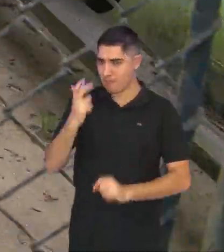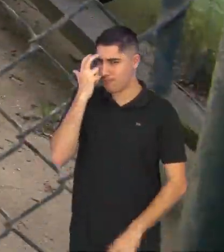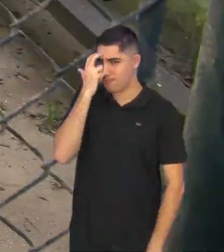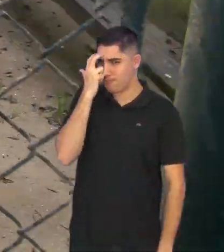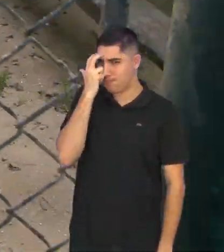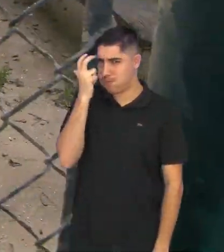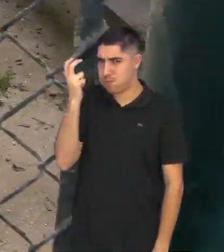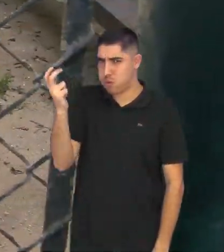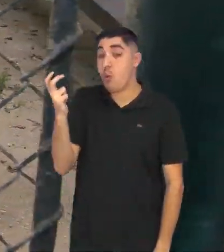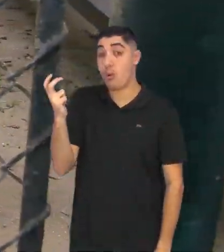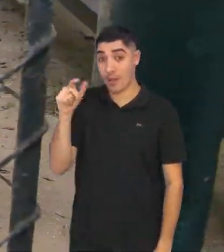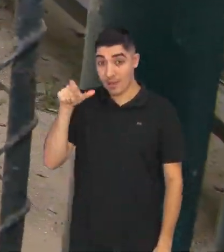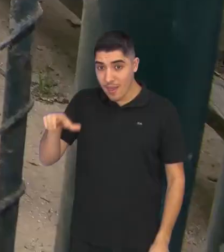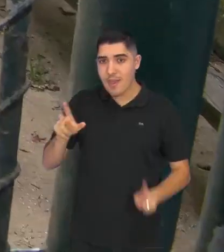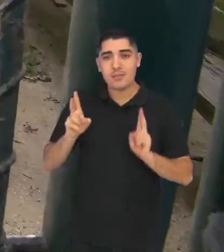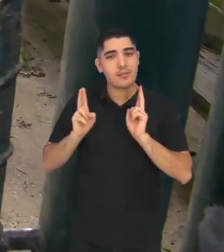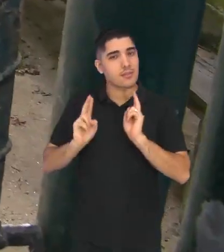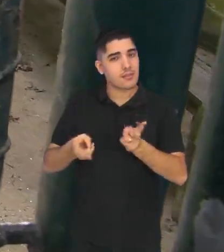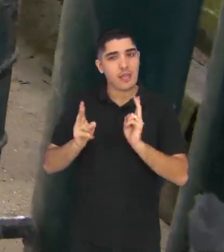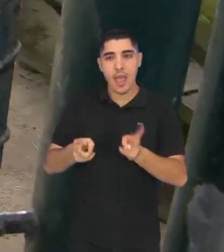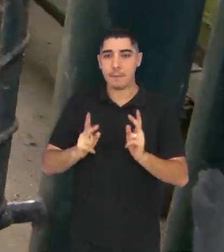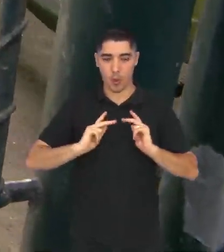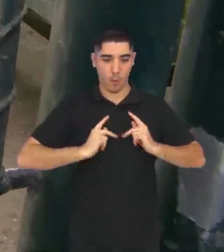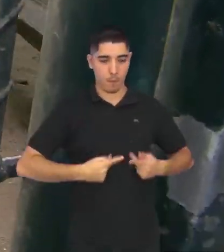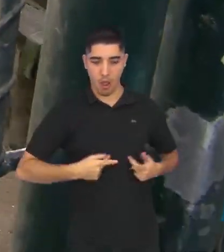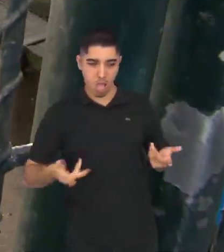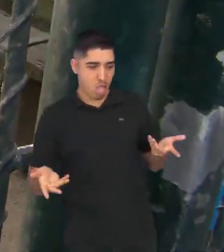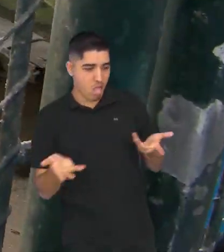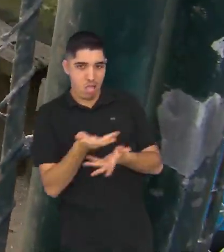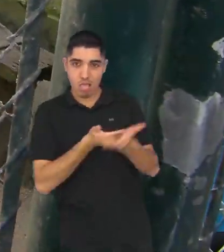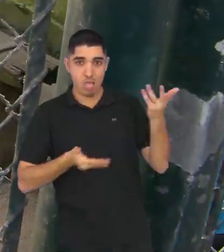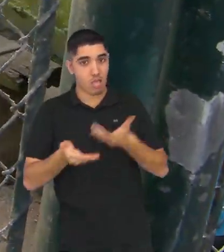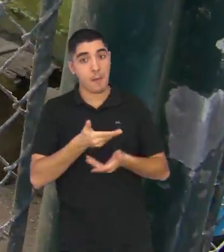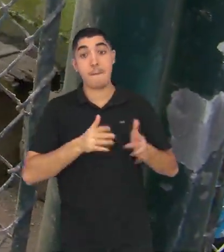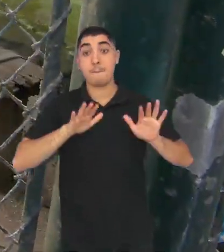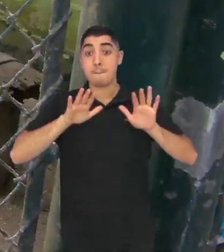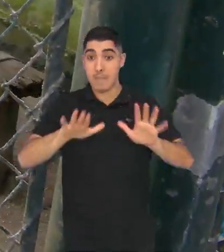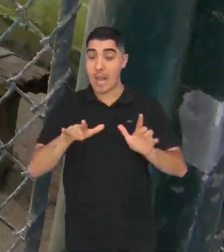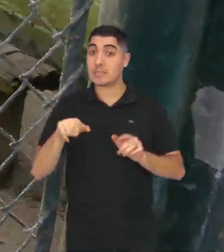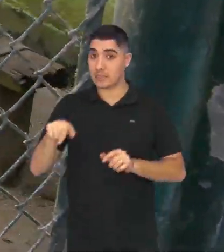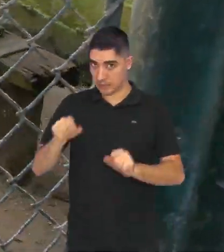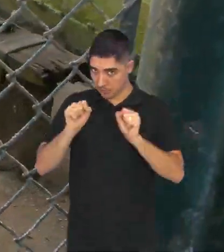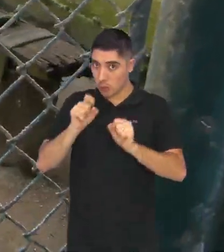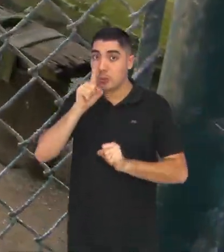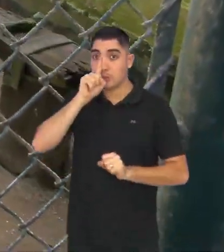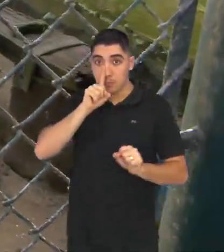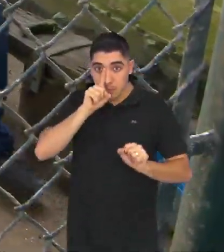muito inteligentes e costumam interagir com os humanos, porém